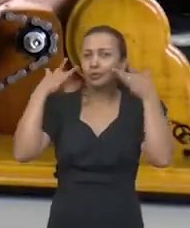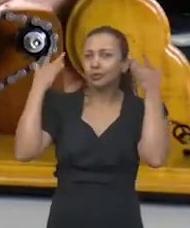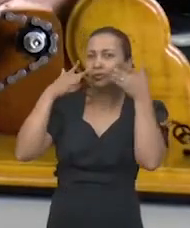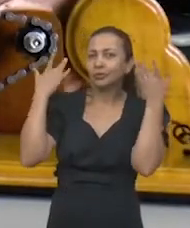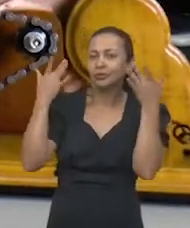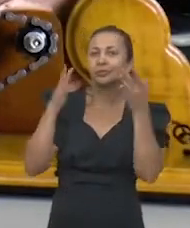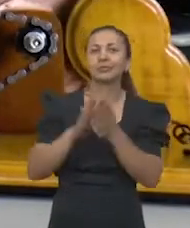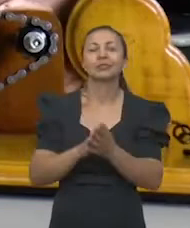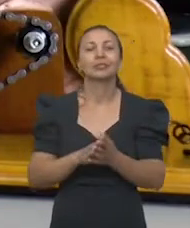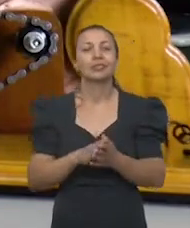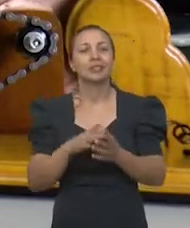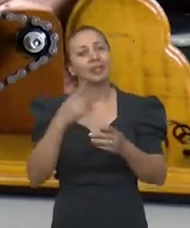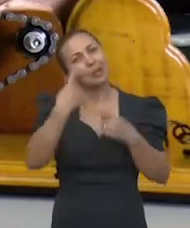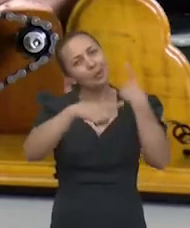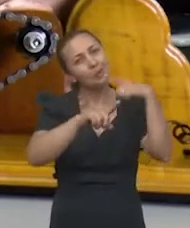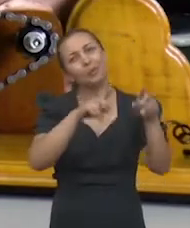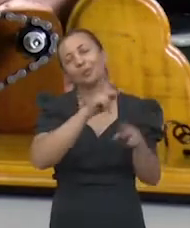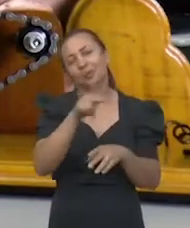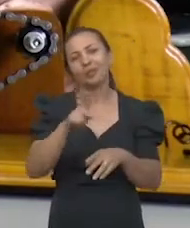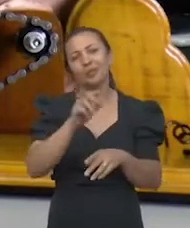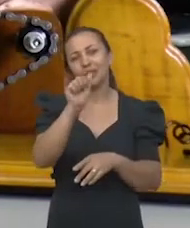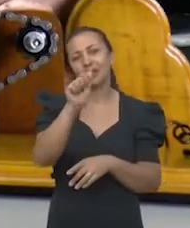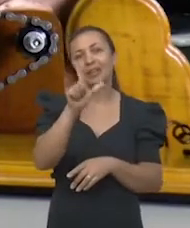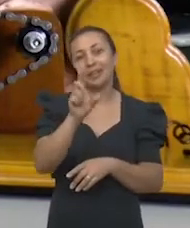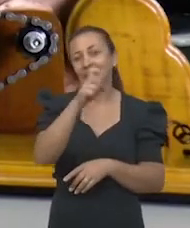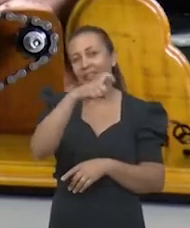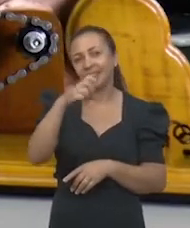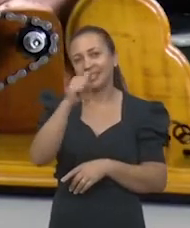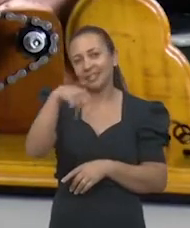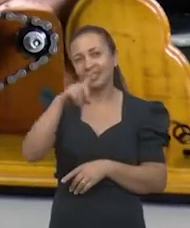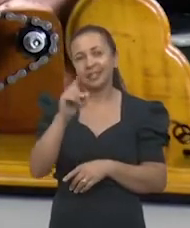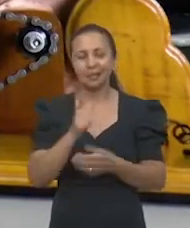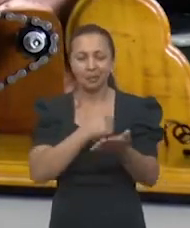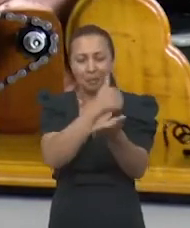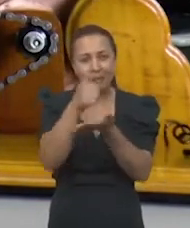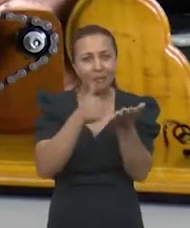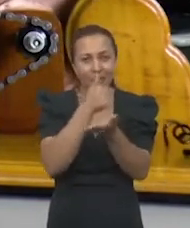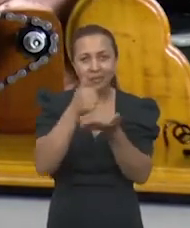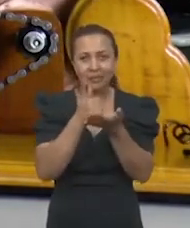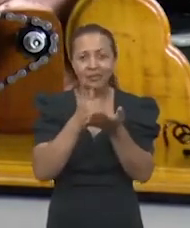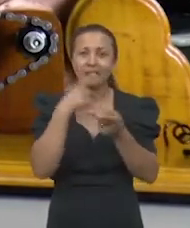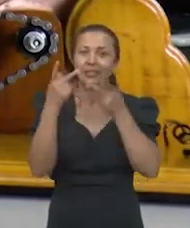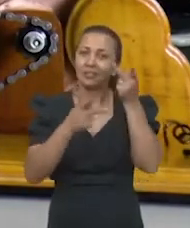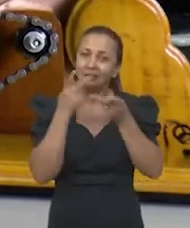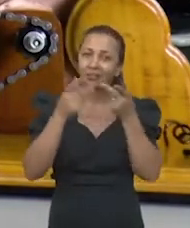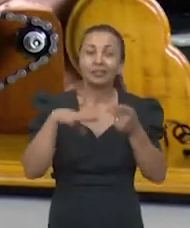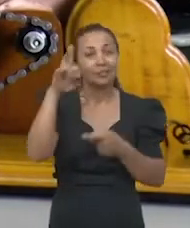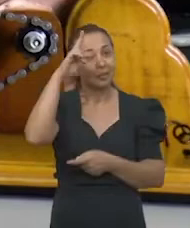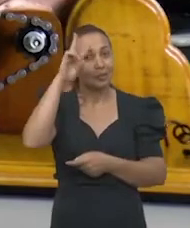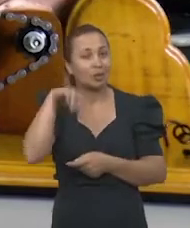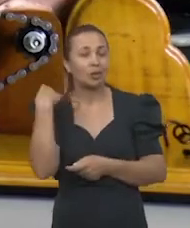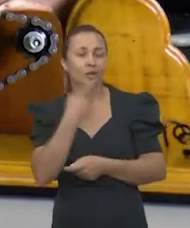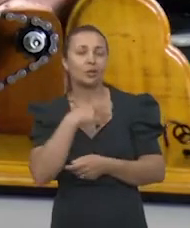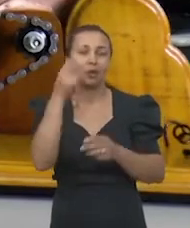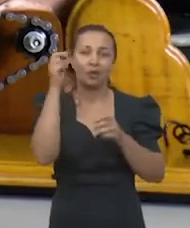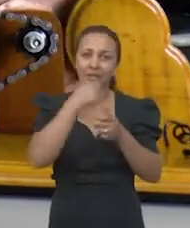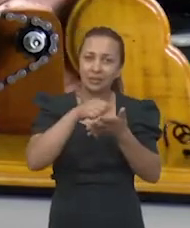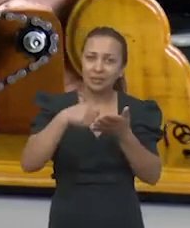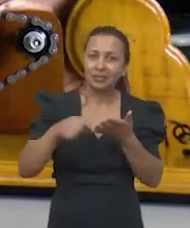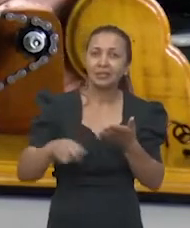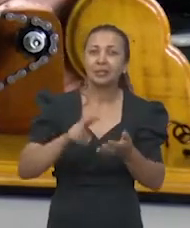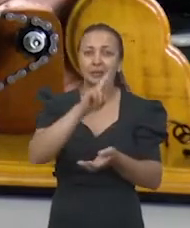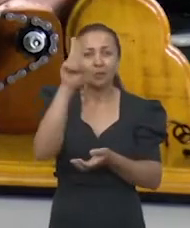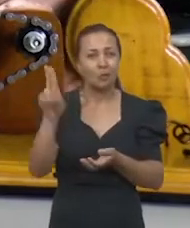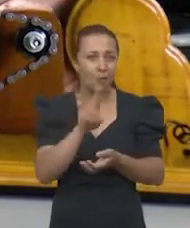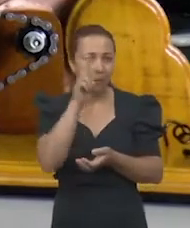peças teatrais, que aí é outro professor, o professor Alessandro. Então ele se baseia nas narrativas históricas que a gente